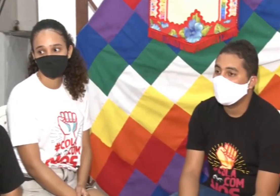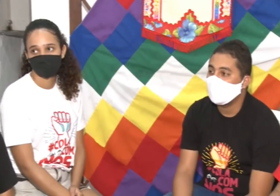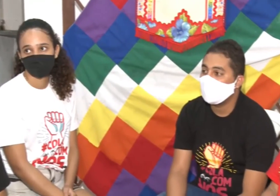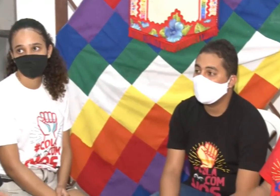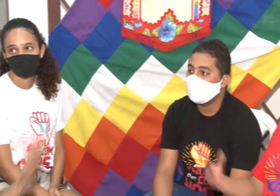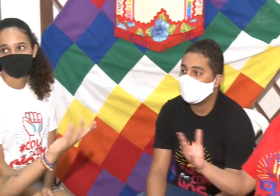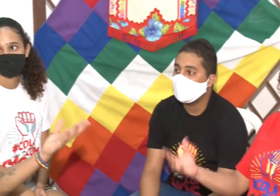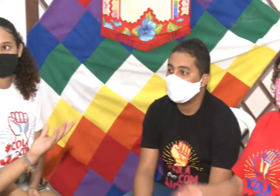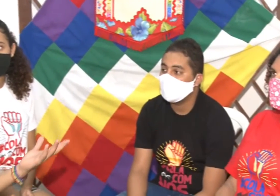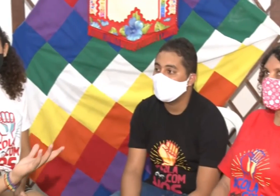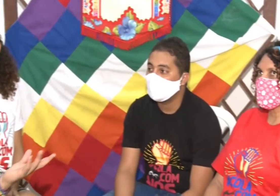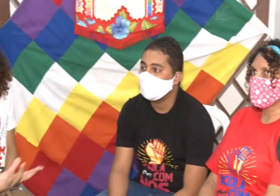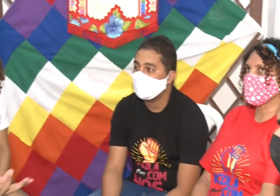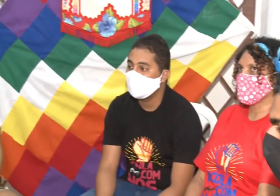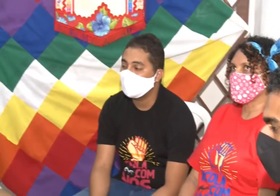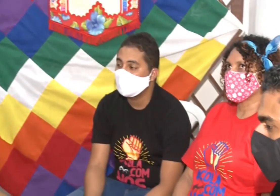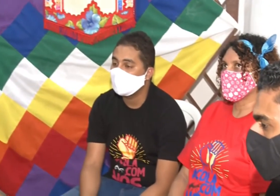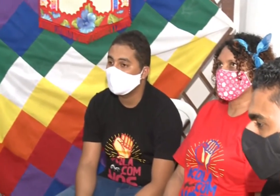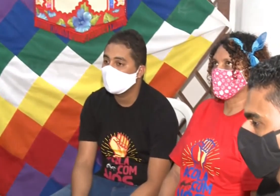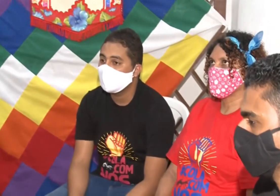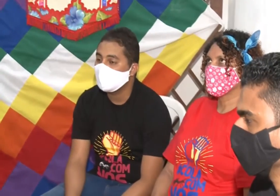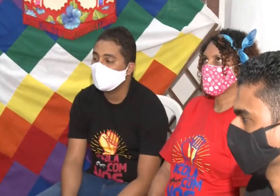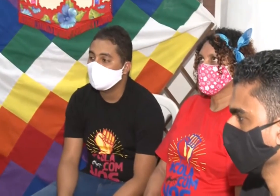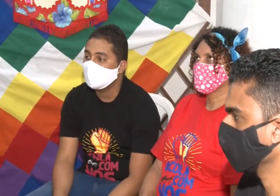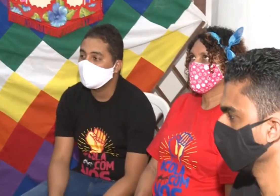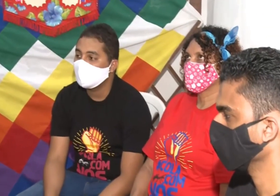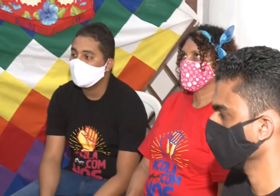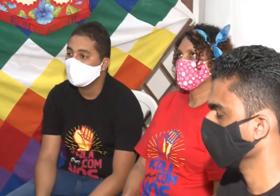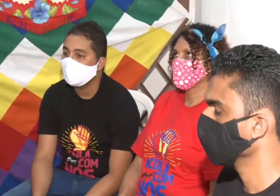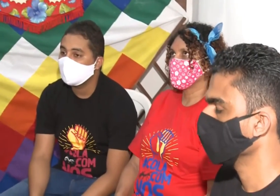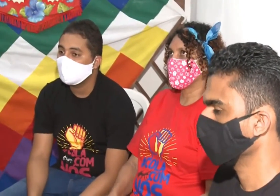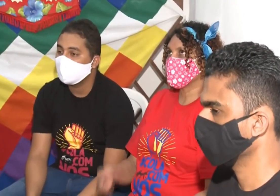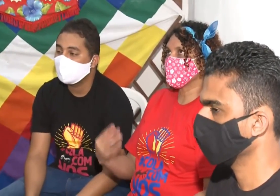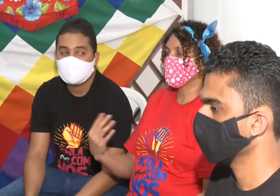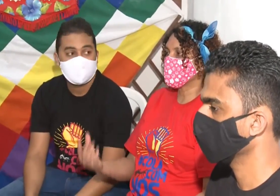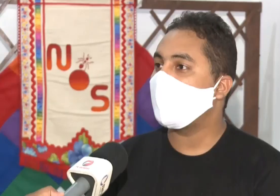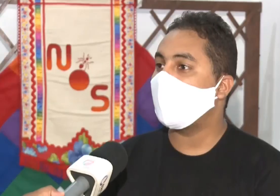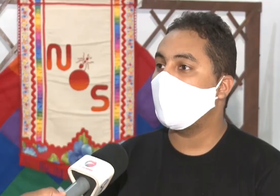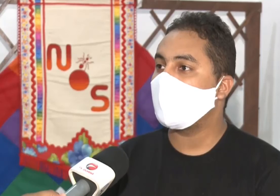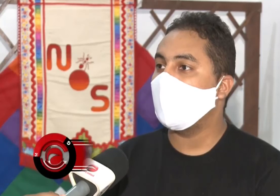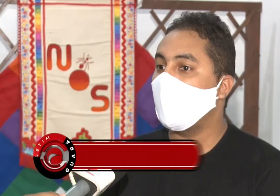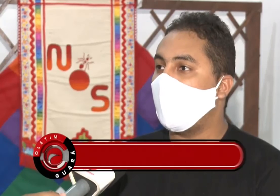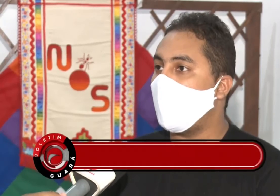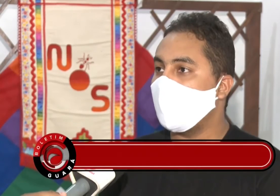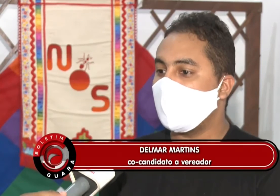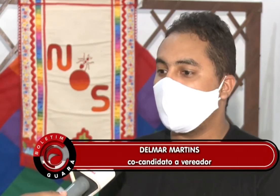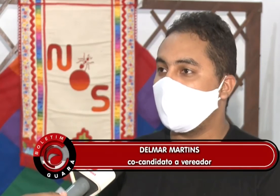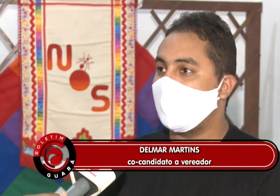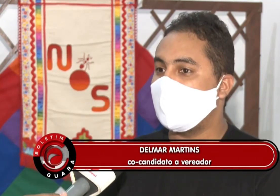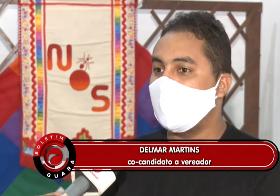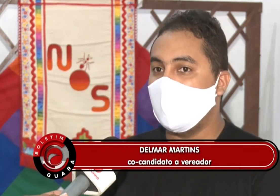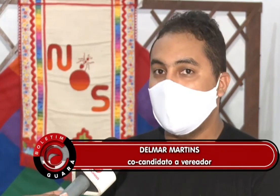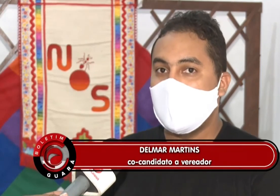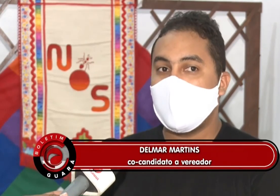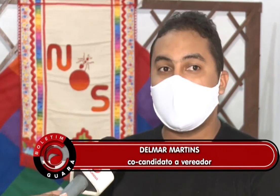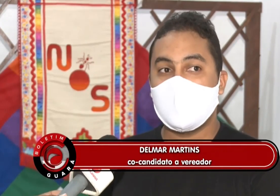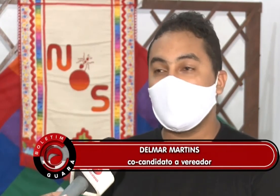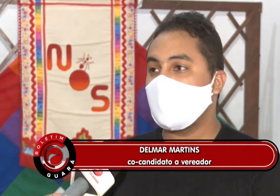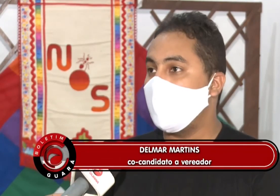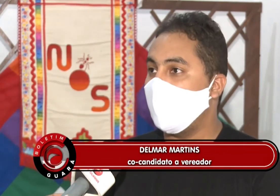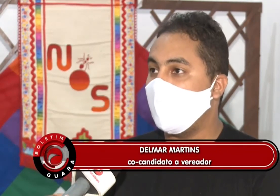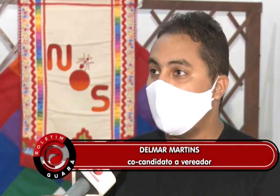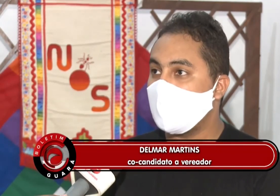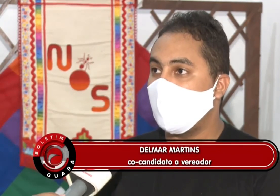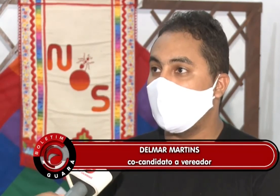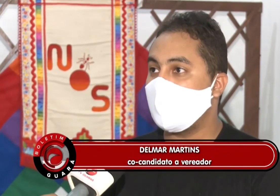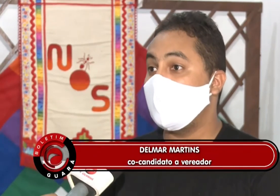eleições municipais. E isso é possível através de um mandato compartilhado. A gente estava buscando formas da gente se inserir para que as